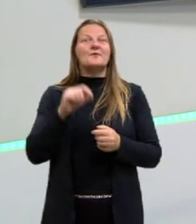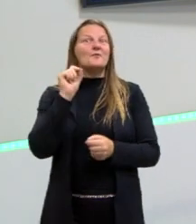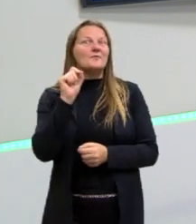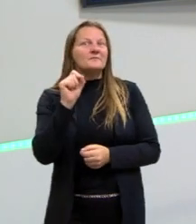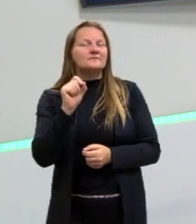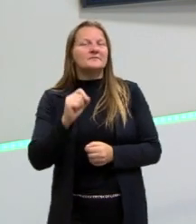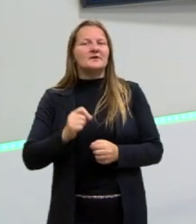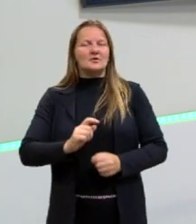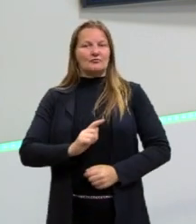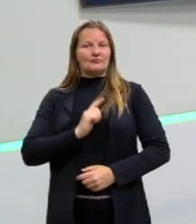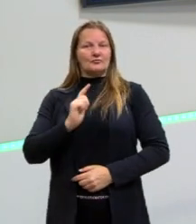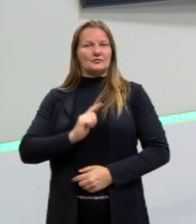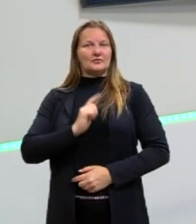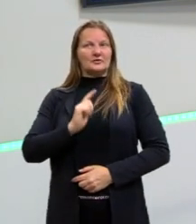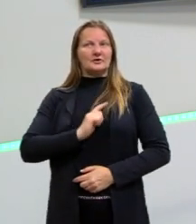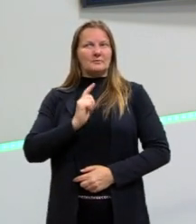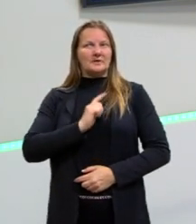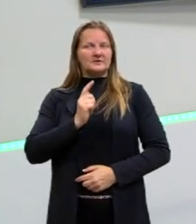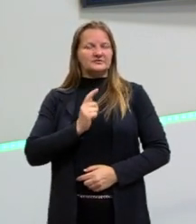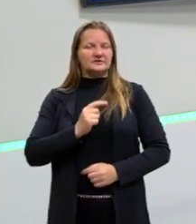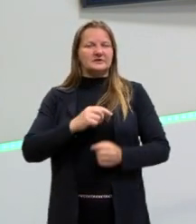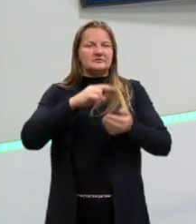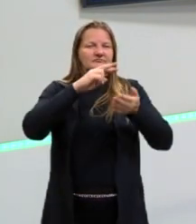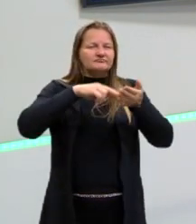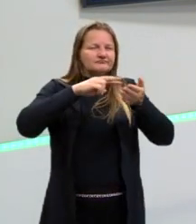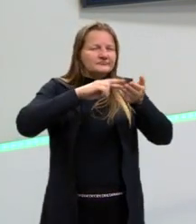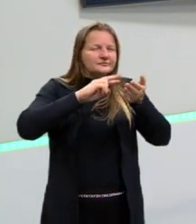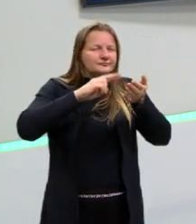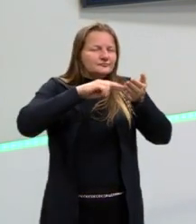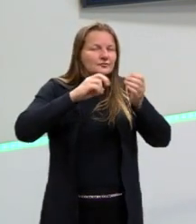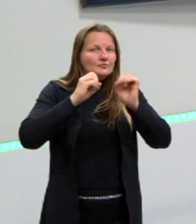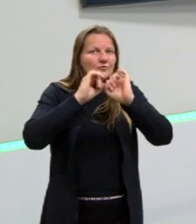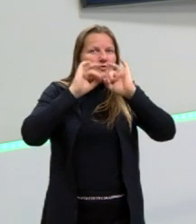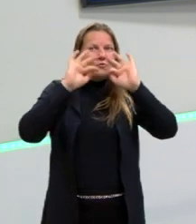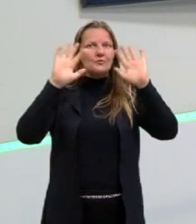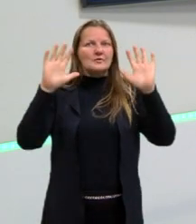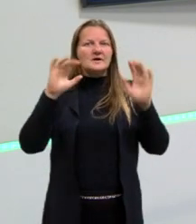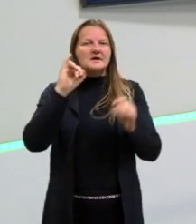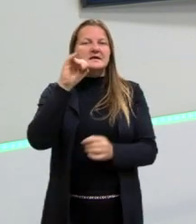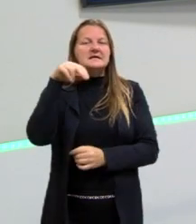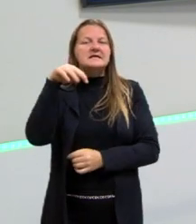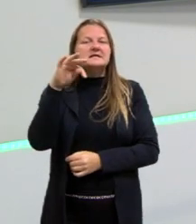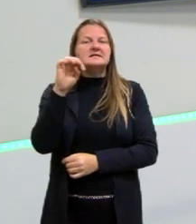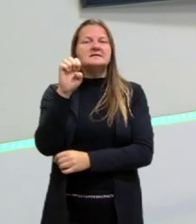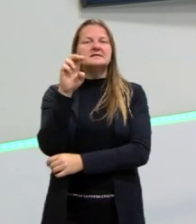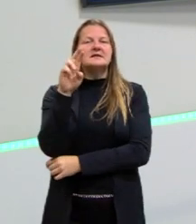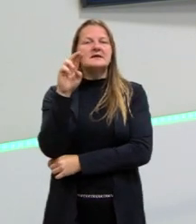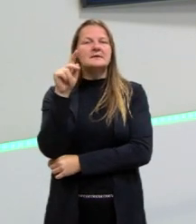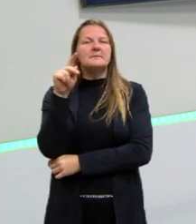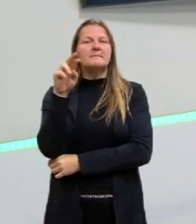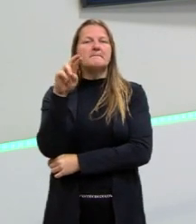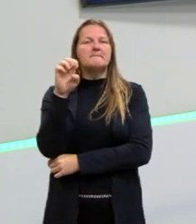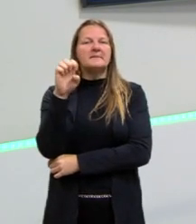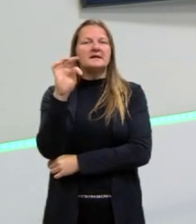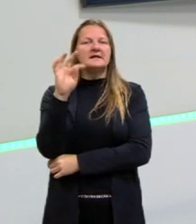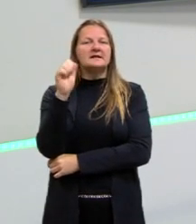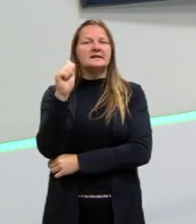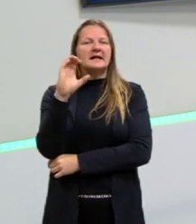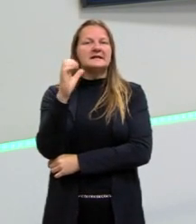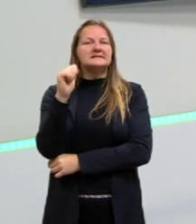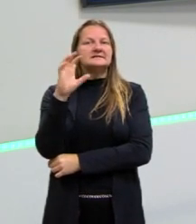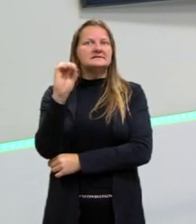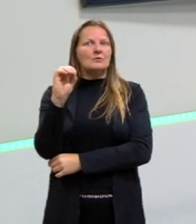a gramática e a interpretação, tá? Muitas vezes, quando a gente fala dos estudos de